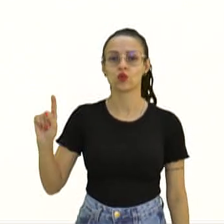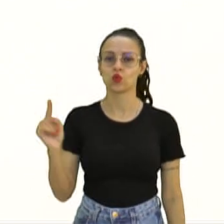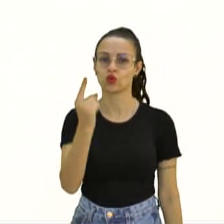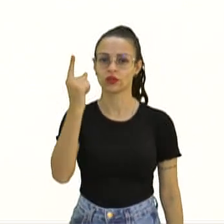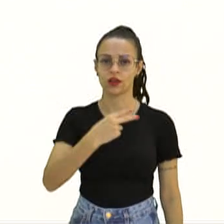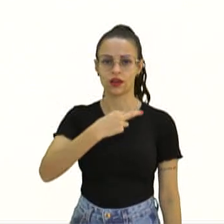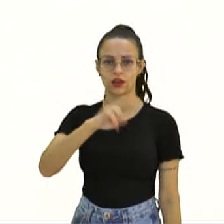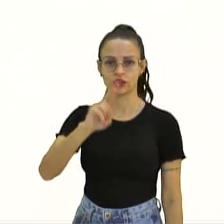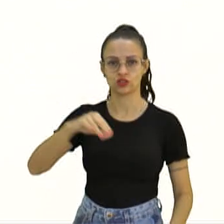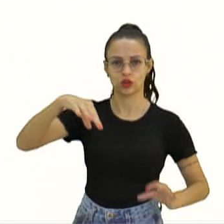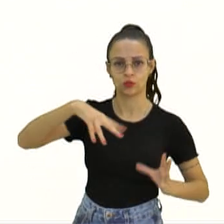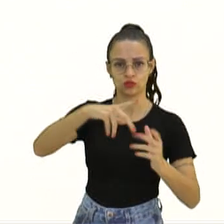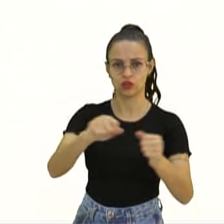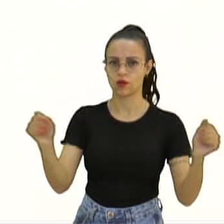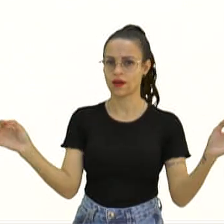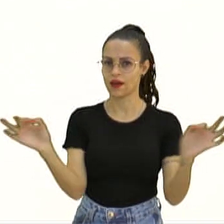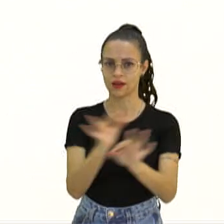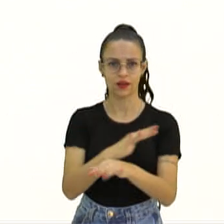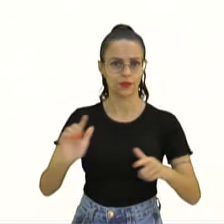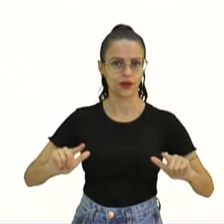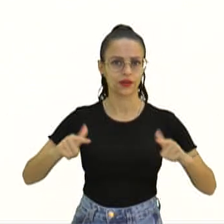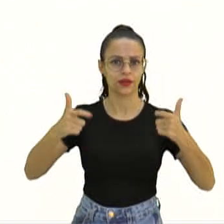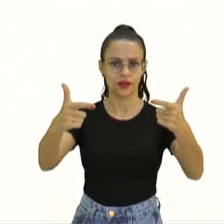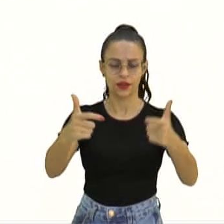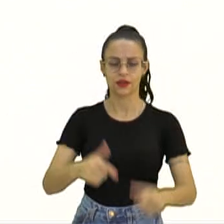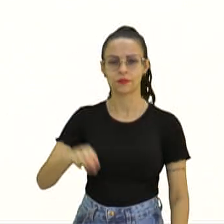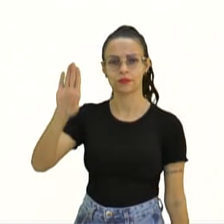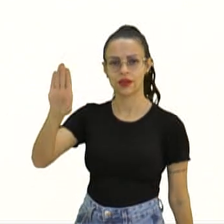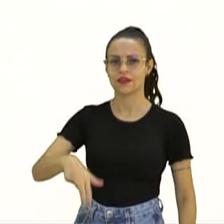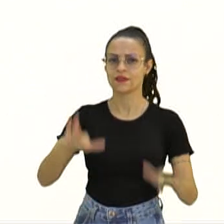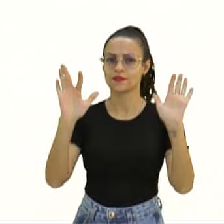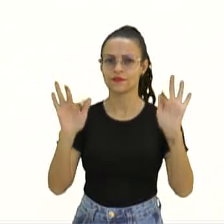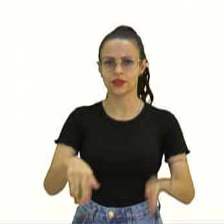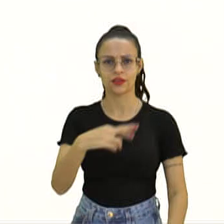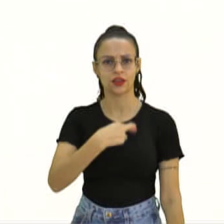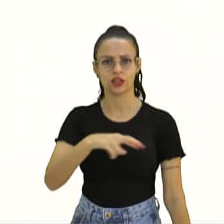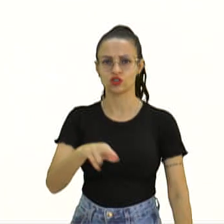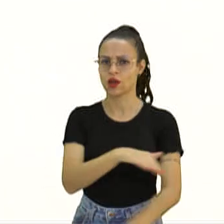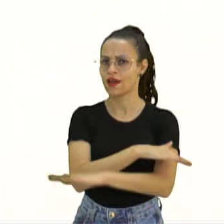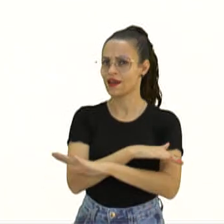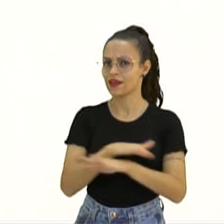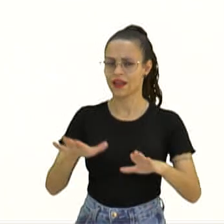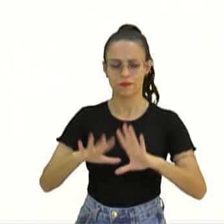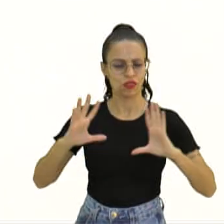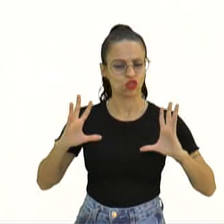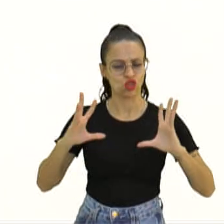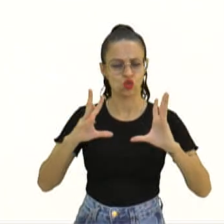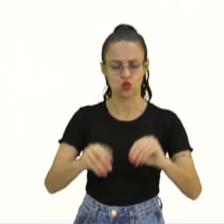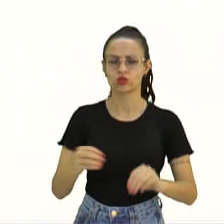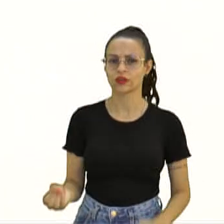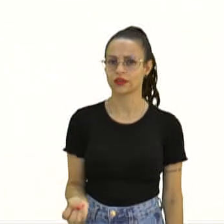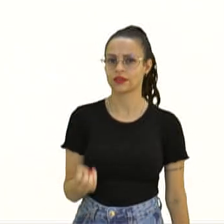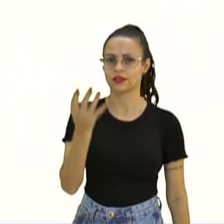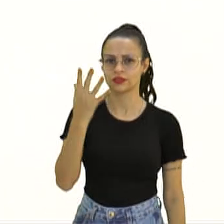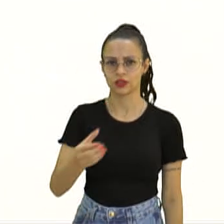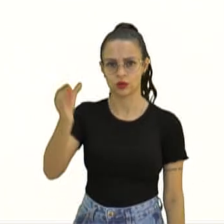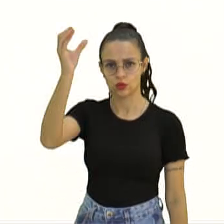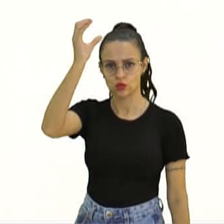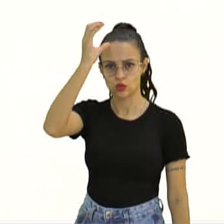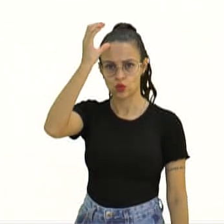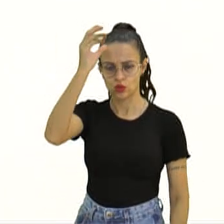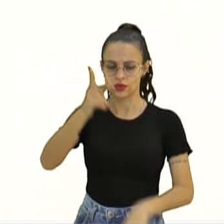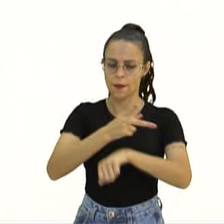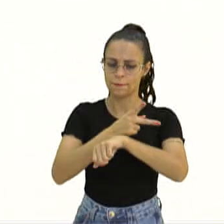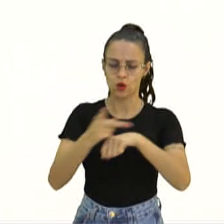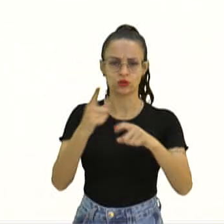Mundial que acabará com as guerras letra B O Fim das religiões das superstições EA implantação de uma consciência